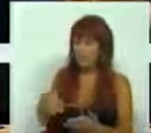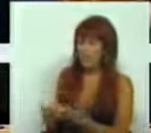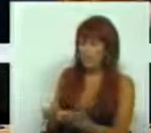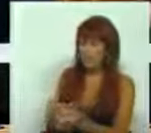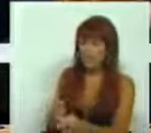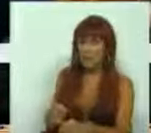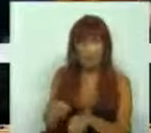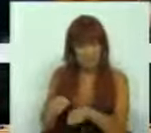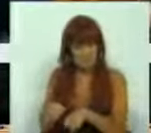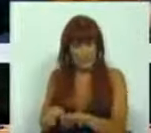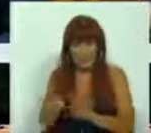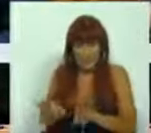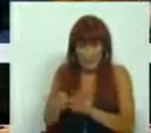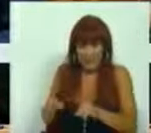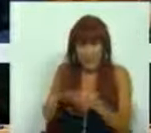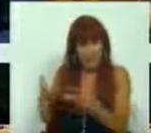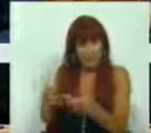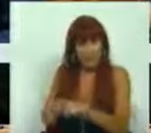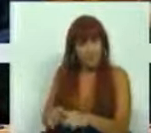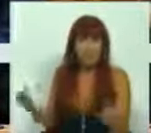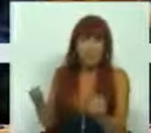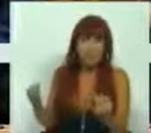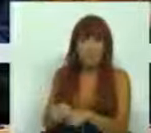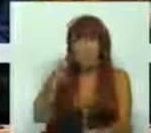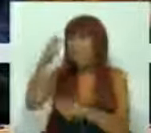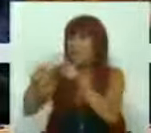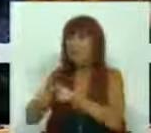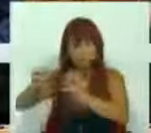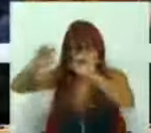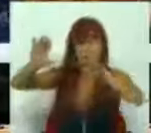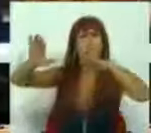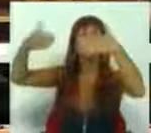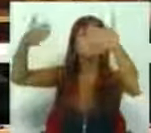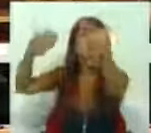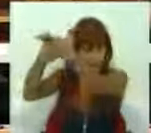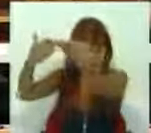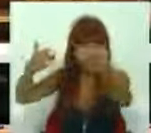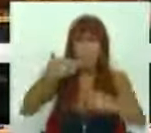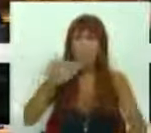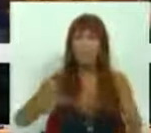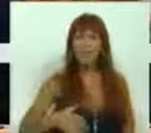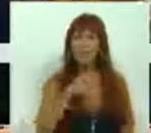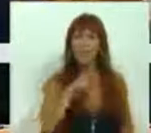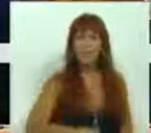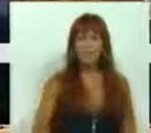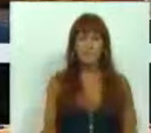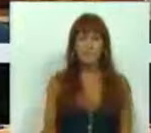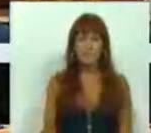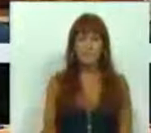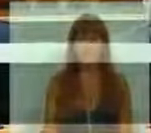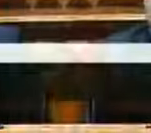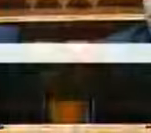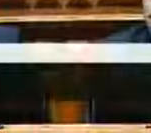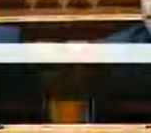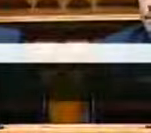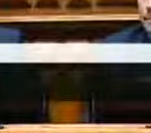colocando assim e desta forma, de facto, as pessoas em primeiro lugar. Muito obrigado. Peace.